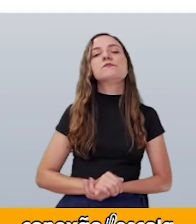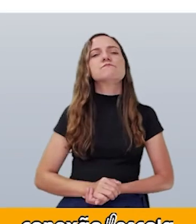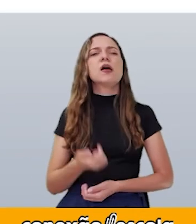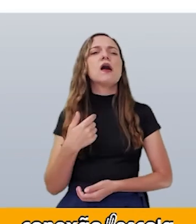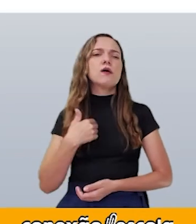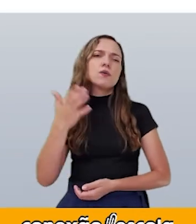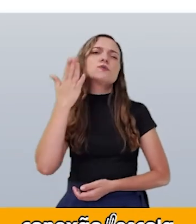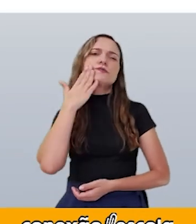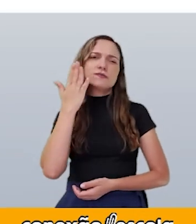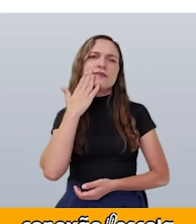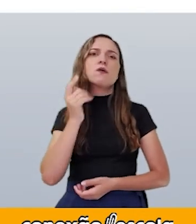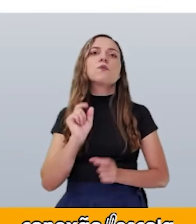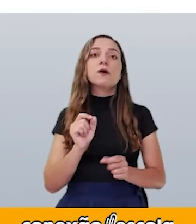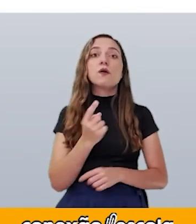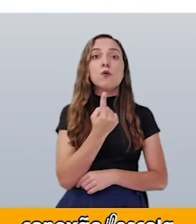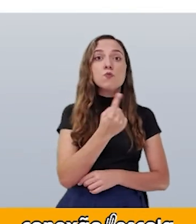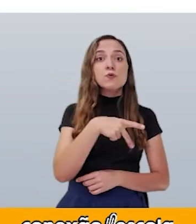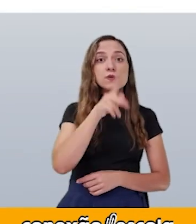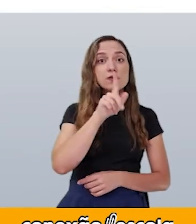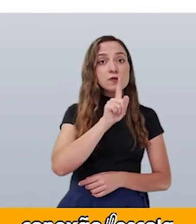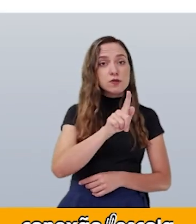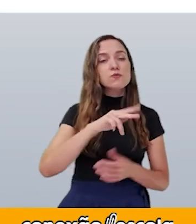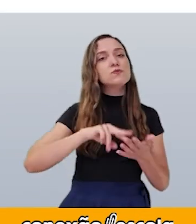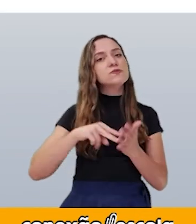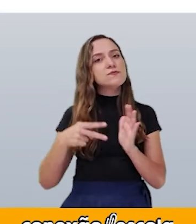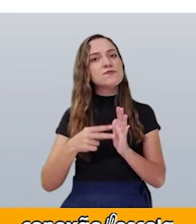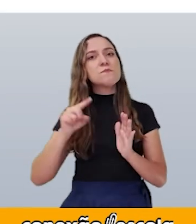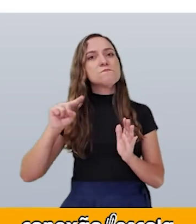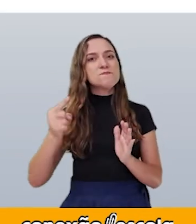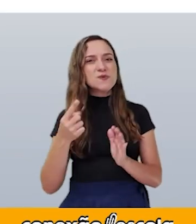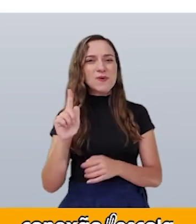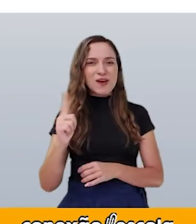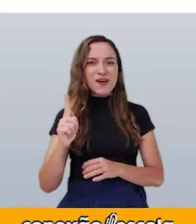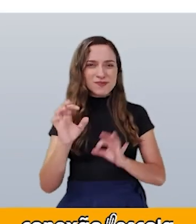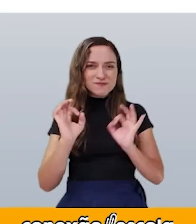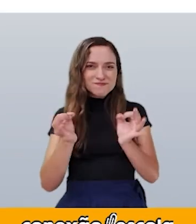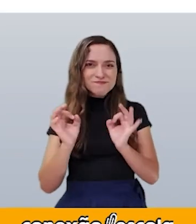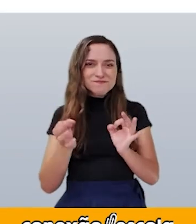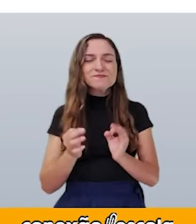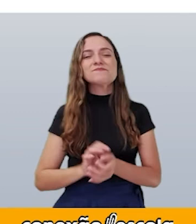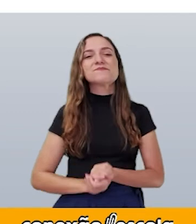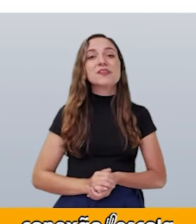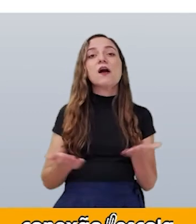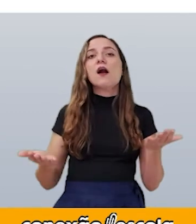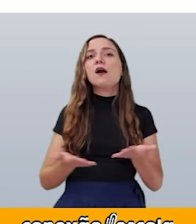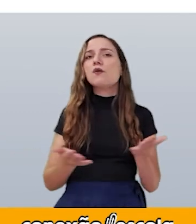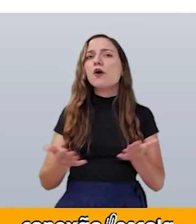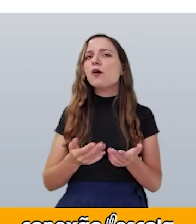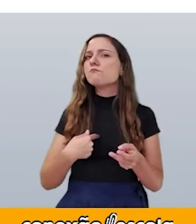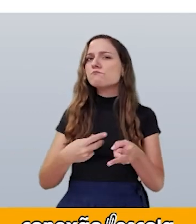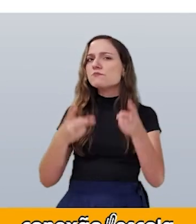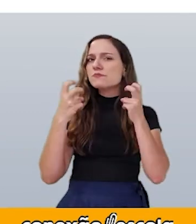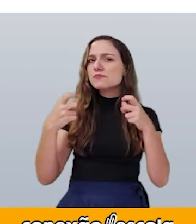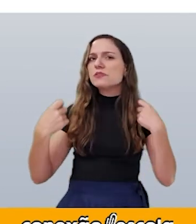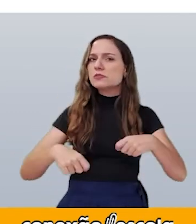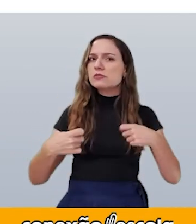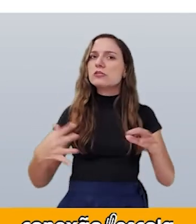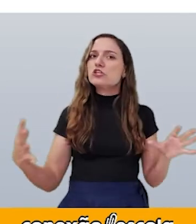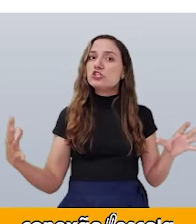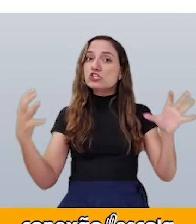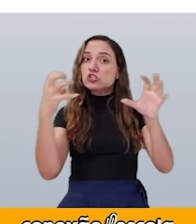já sei que 1 quilo é o mesmo que 1.000 gramas. Nessa situação, eu vou